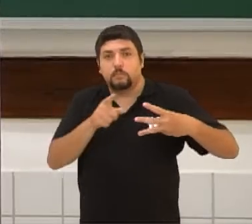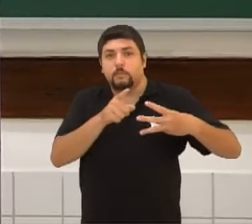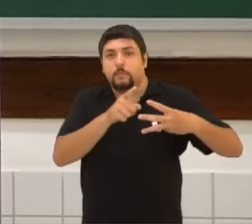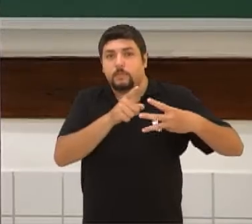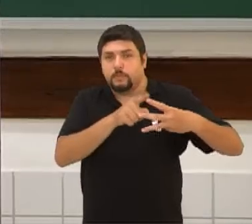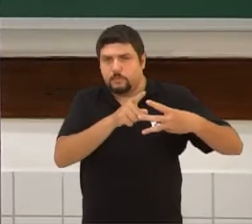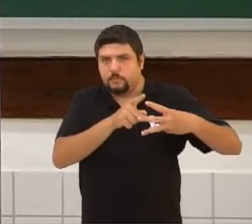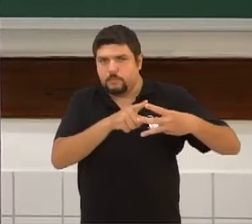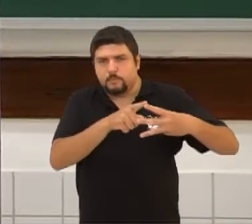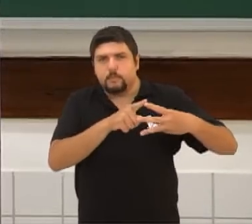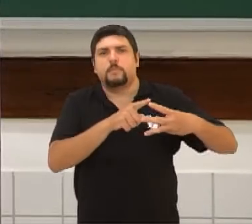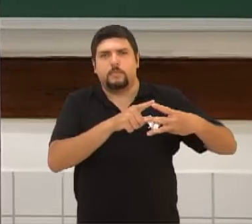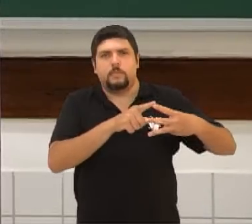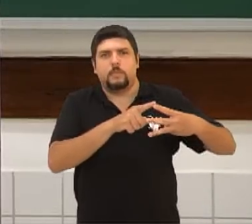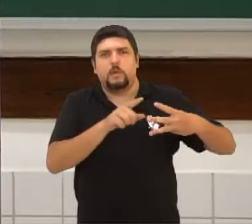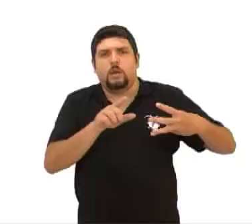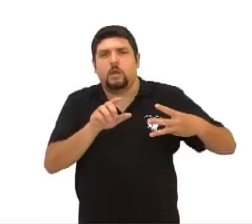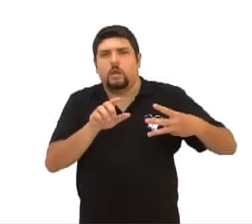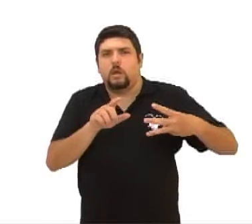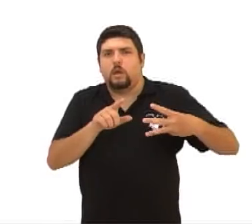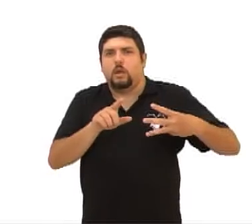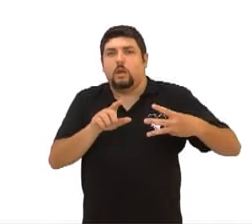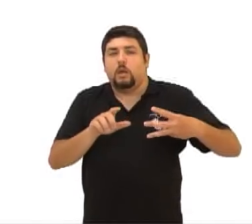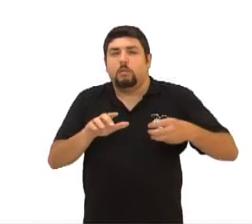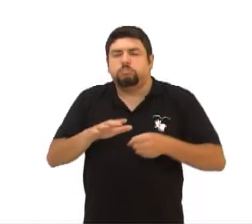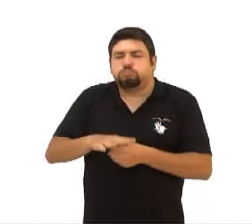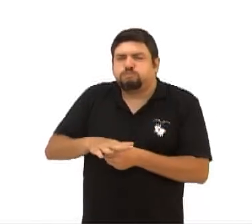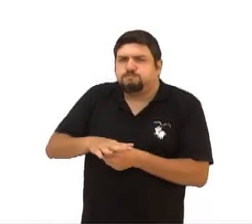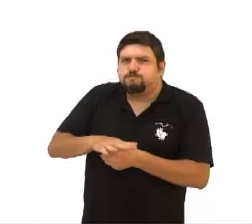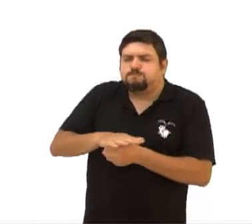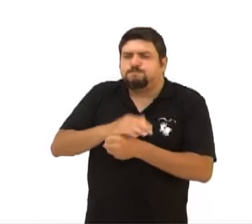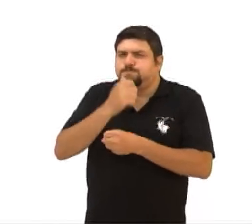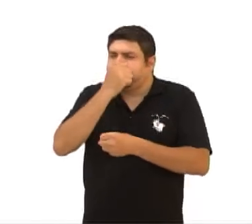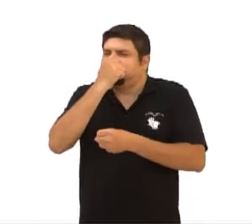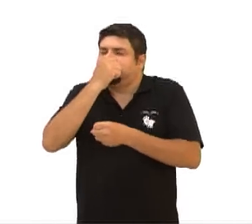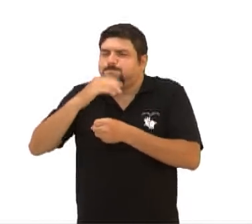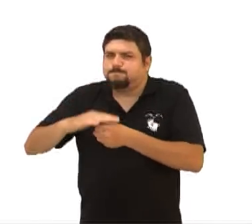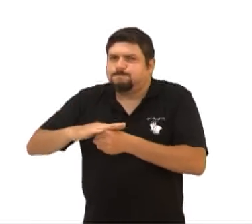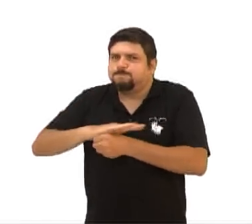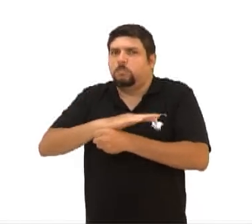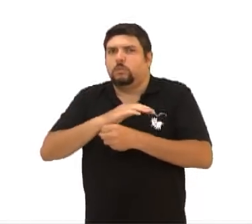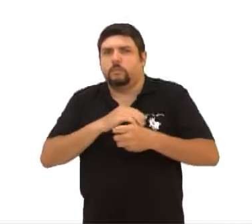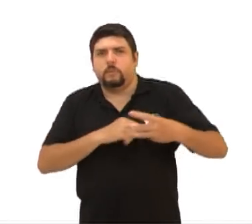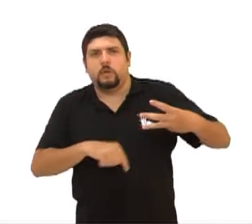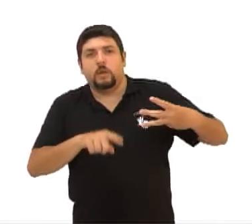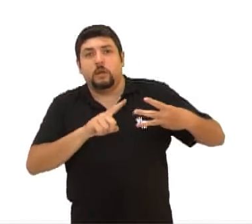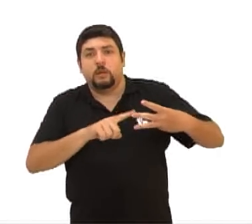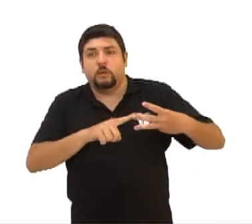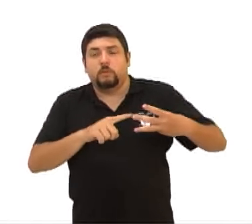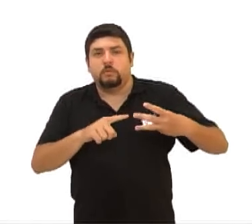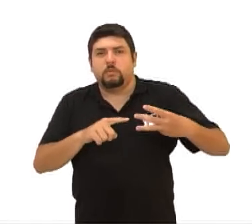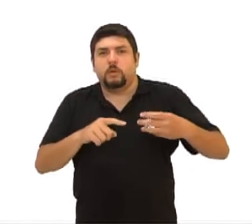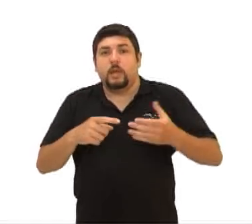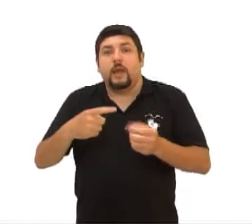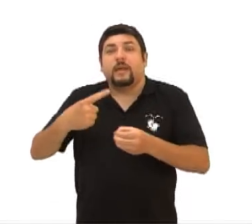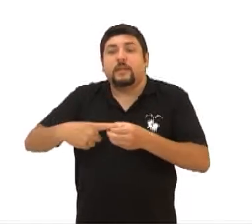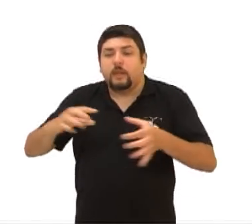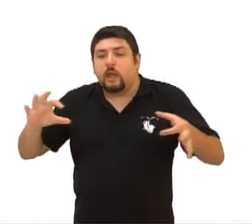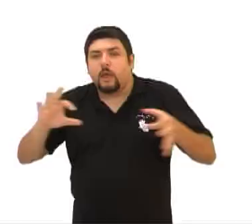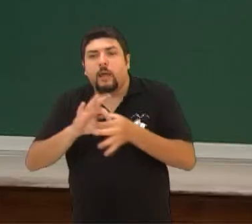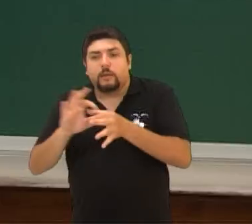consideradas cidades superpovoadas, né? Uma população muito grande, desconectadas. A gente vai ver que